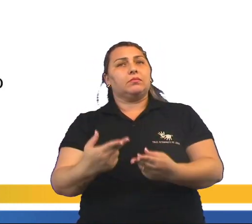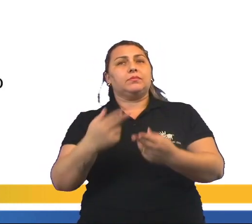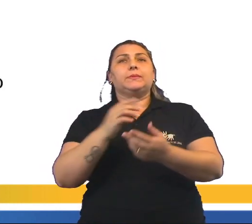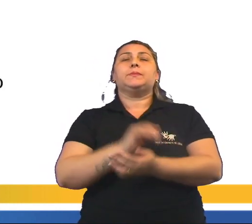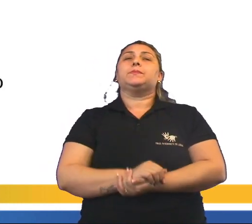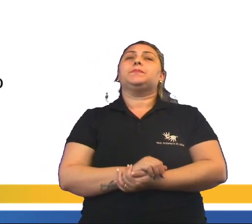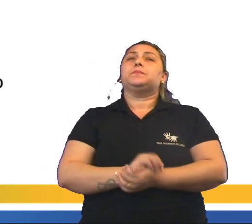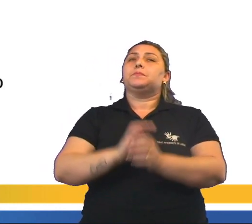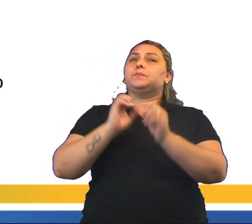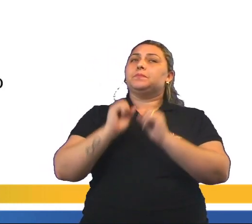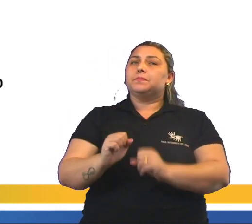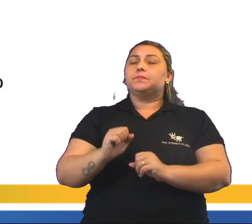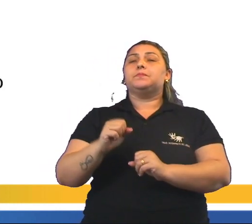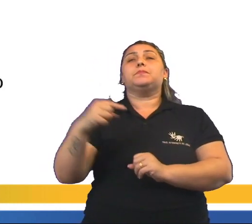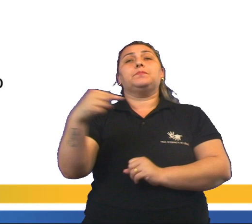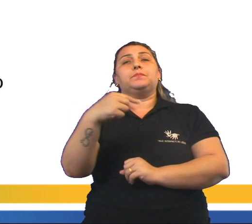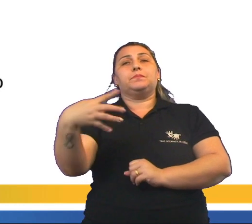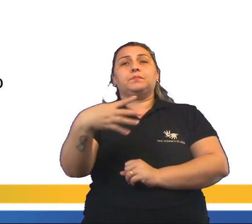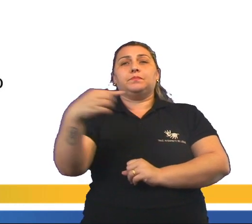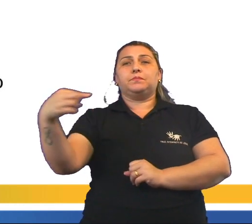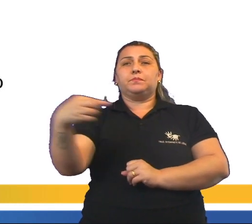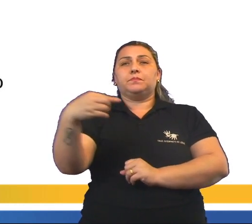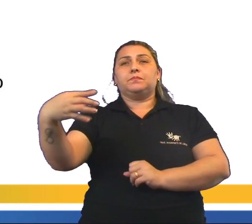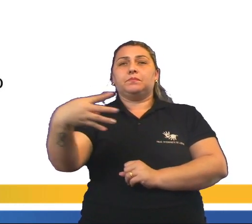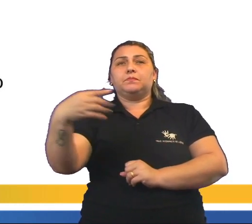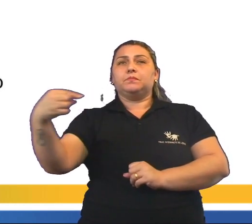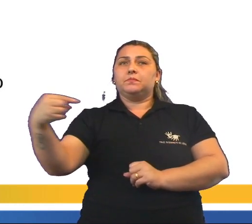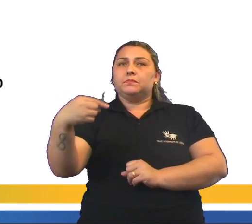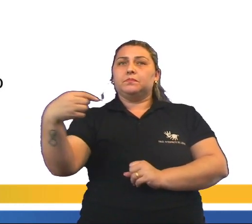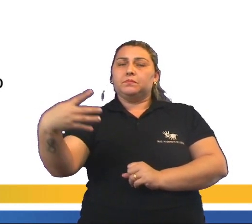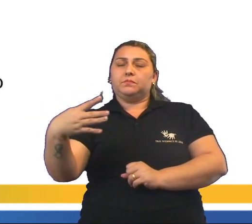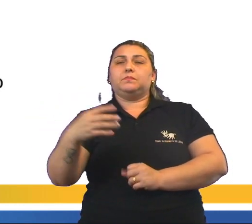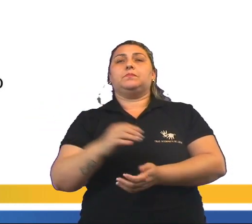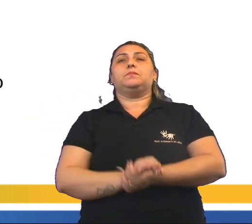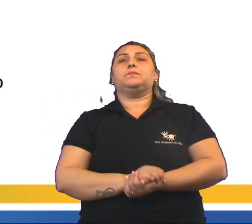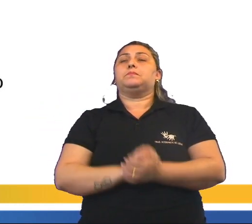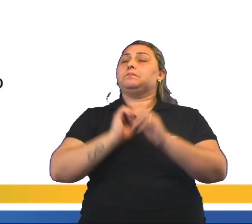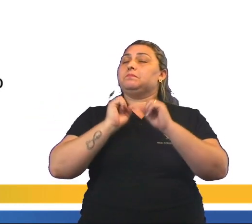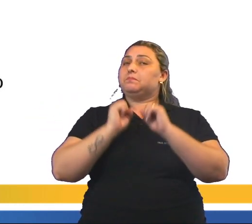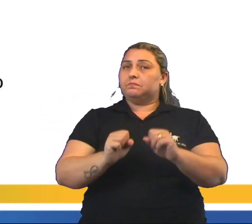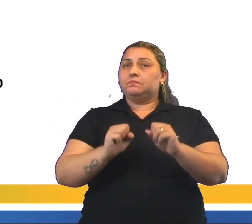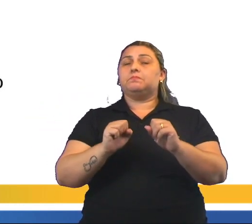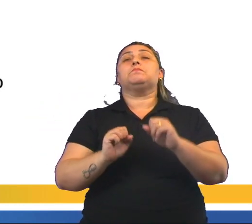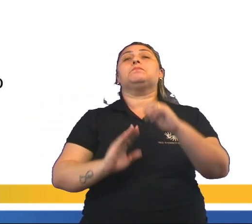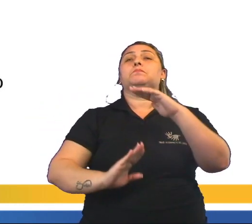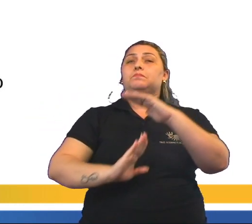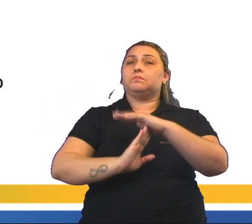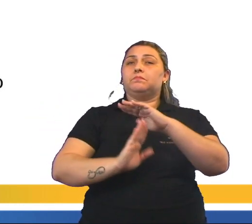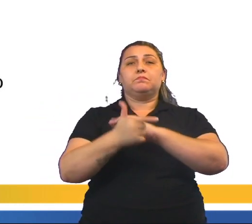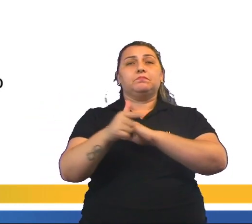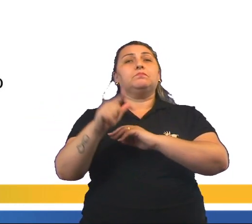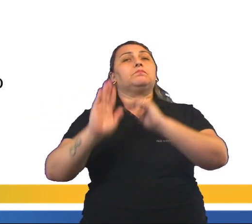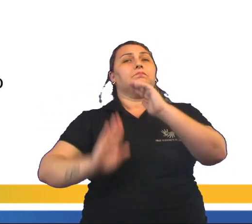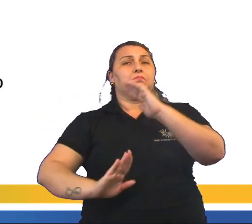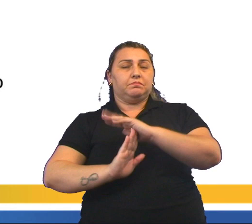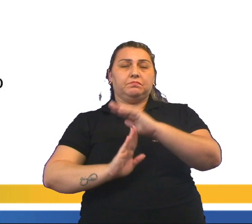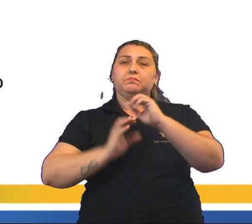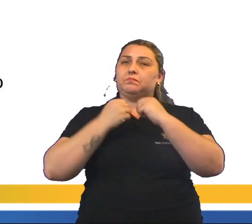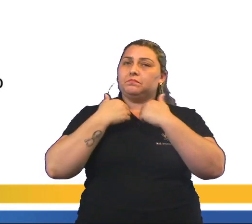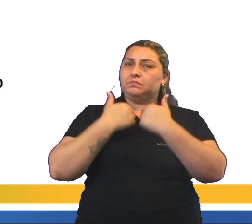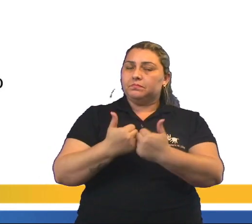mesma forma pode ser limitado pode pode ser ilimitado Como tá aí pode